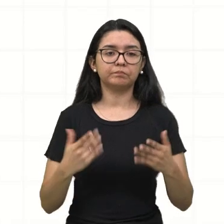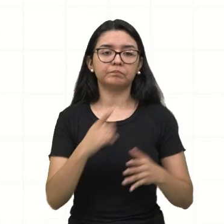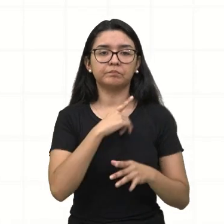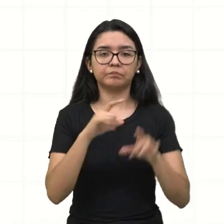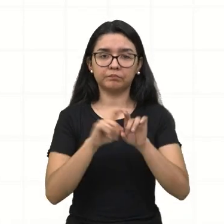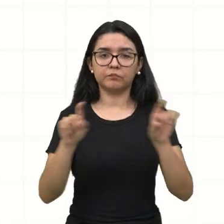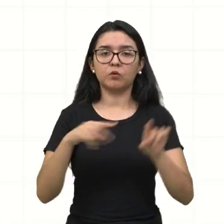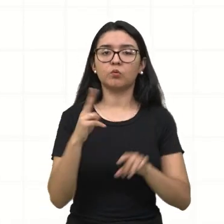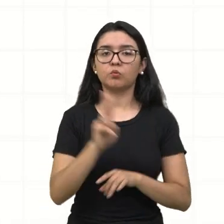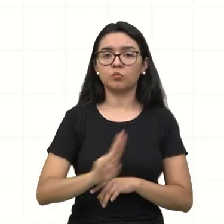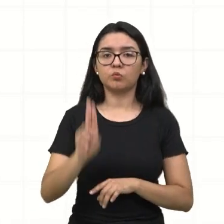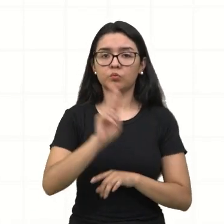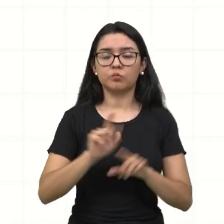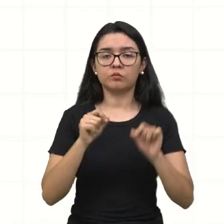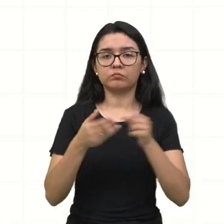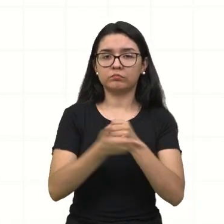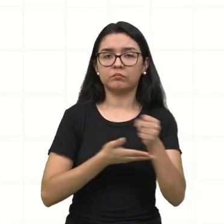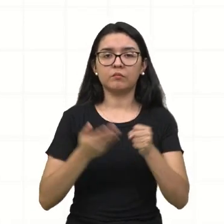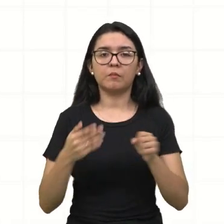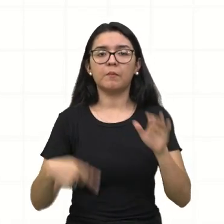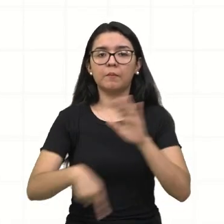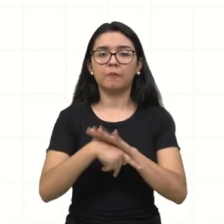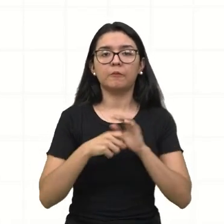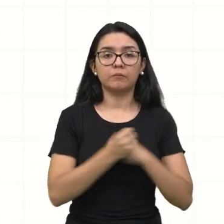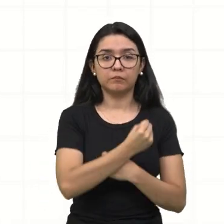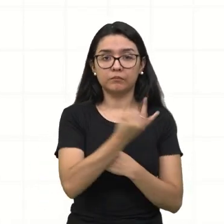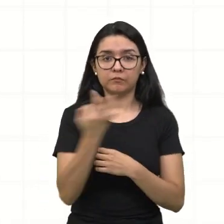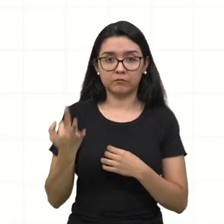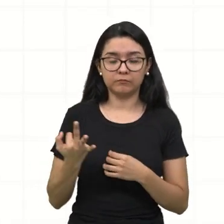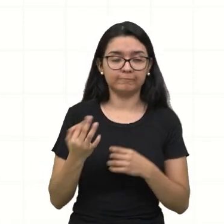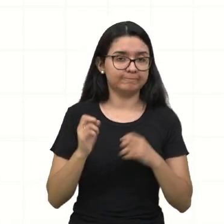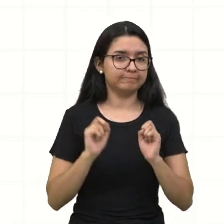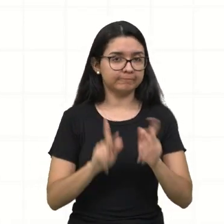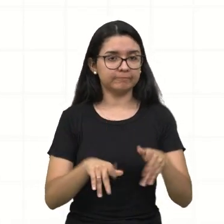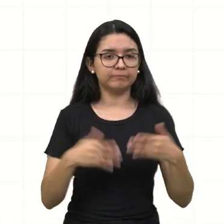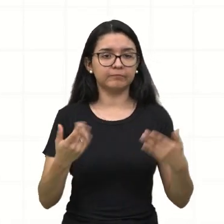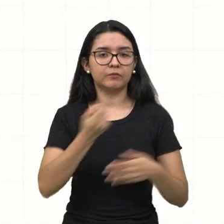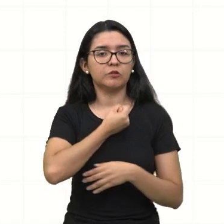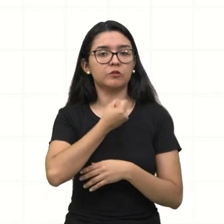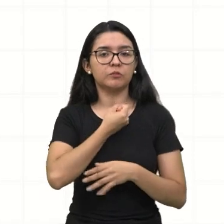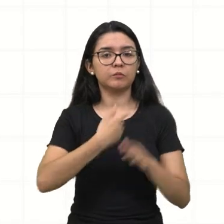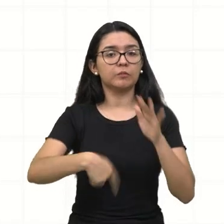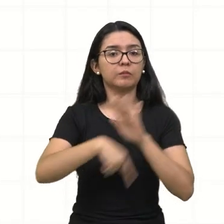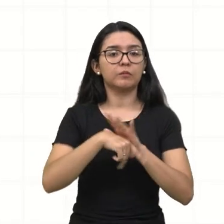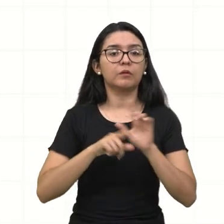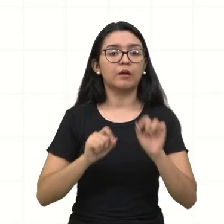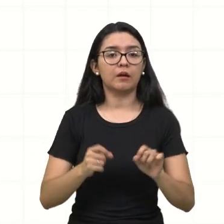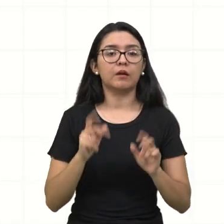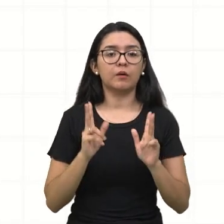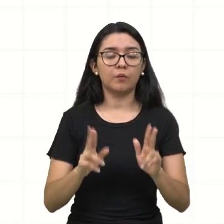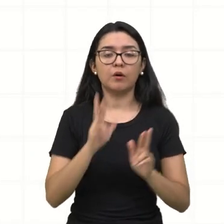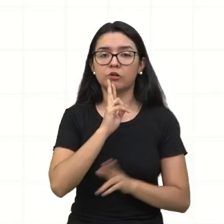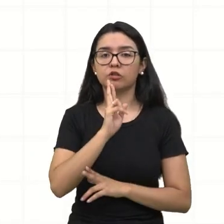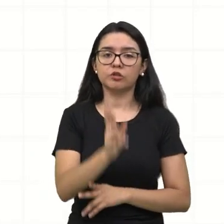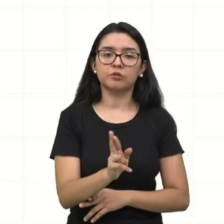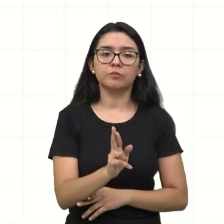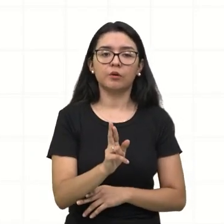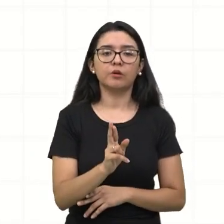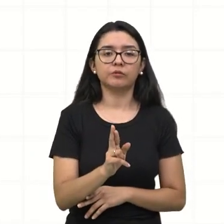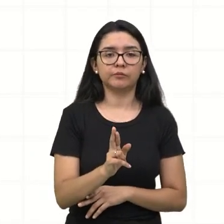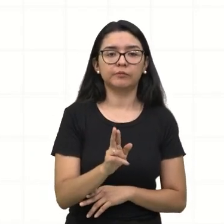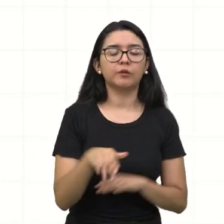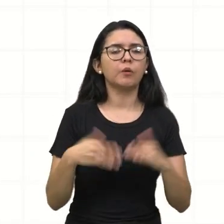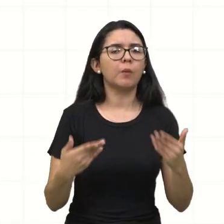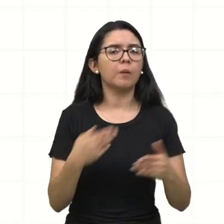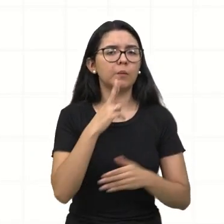gente usa o princípio fundamental da contagem. Então, o número, né, o valor é igual ao produto de eventos, do número